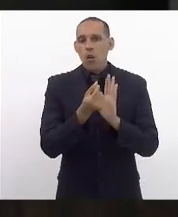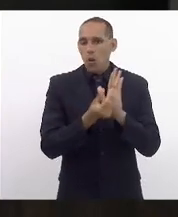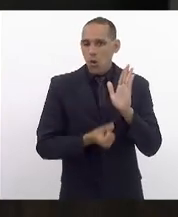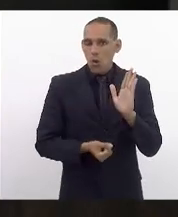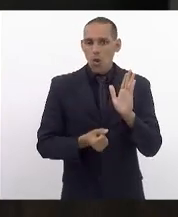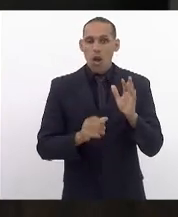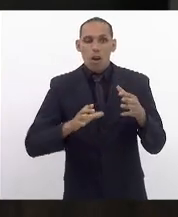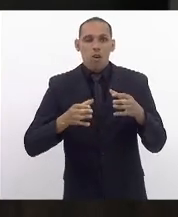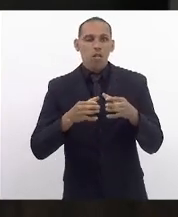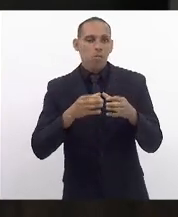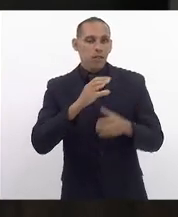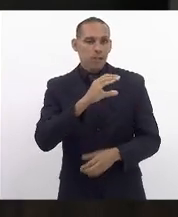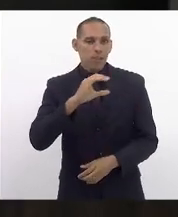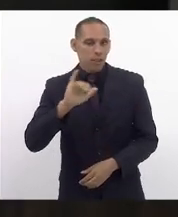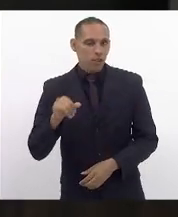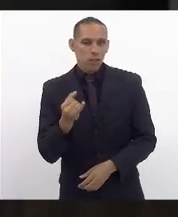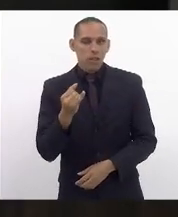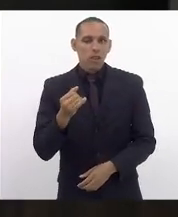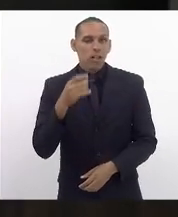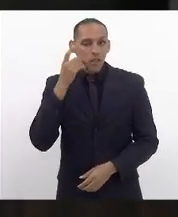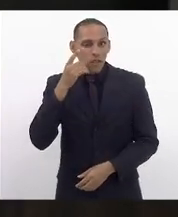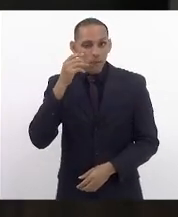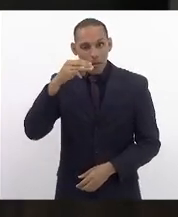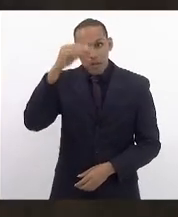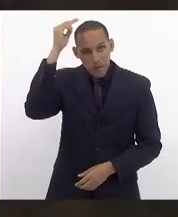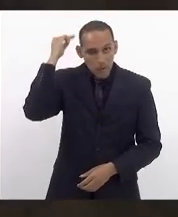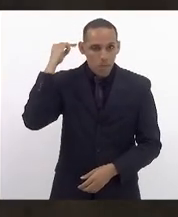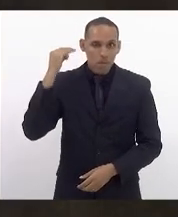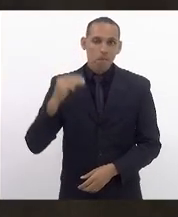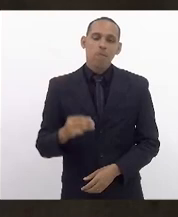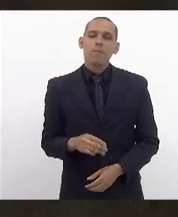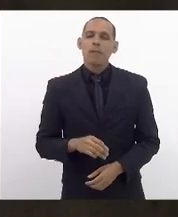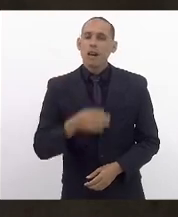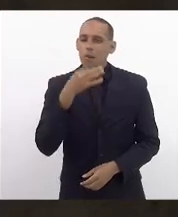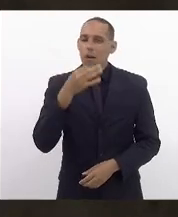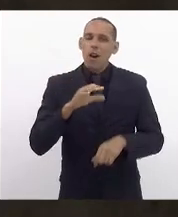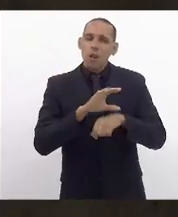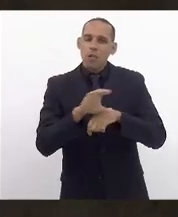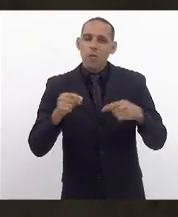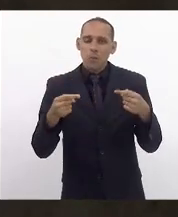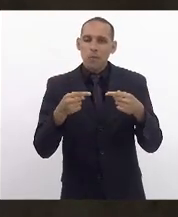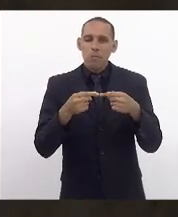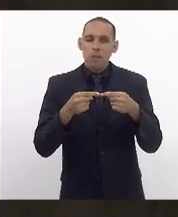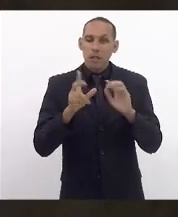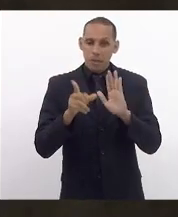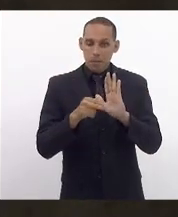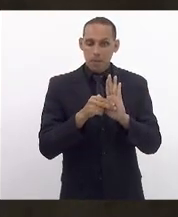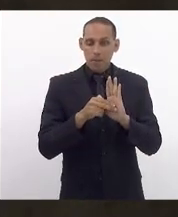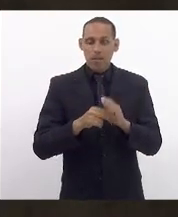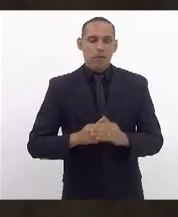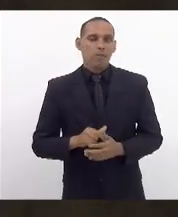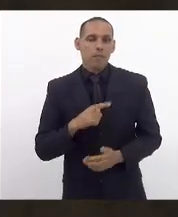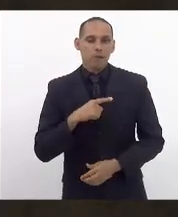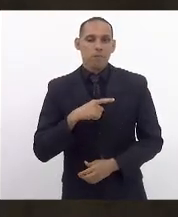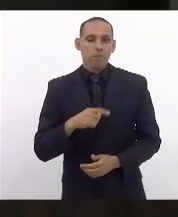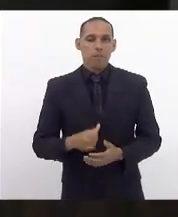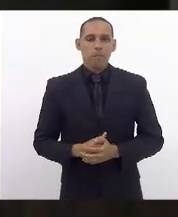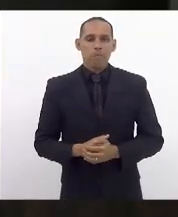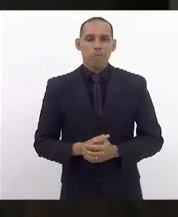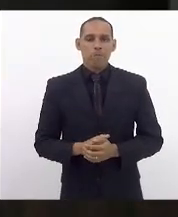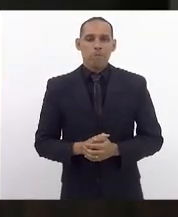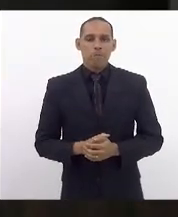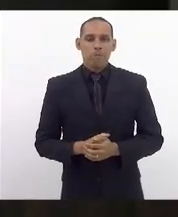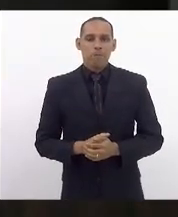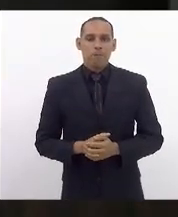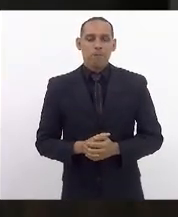pela Comissão de Constituição e Justiça, deputado Márcio Pacheco. Parecer é pela constitucionalidade com emenda. Sabe?